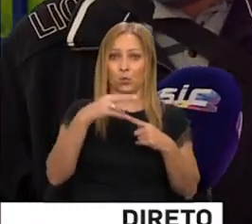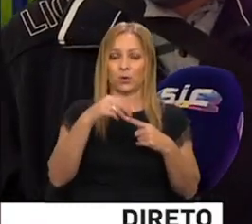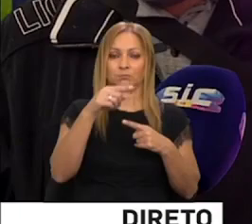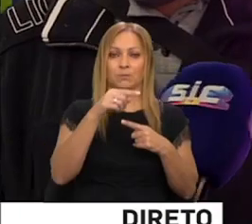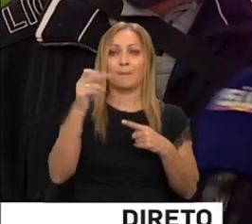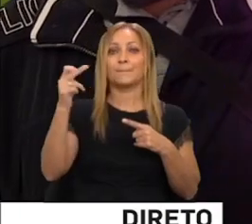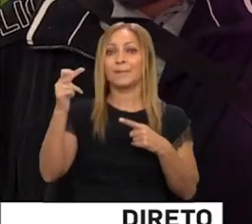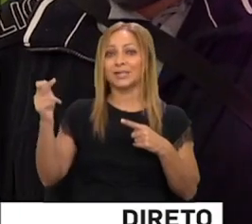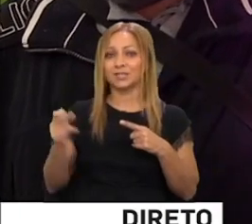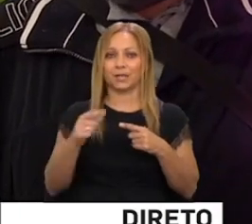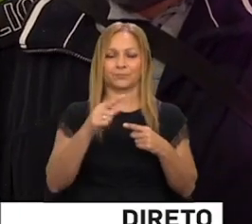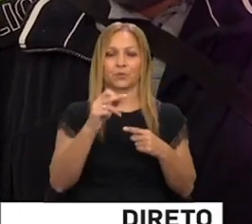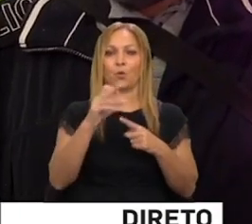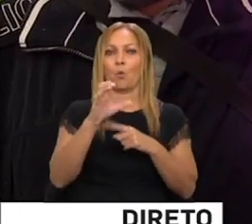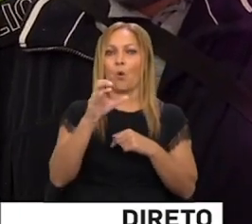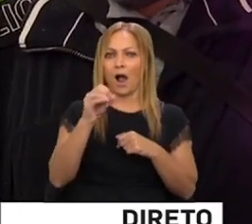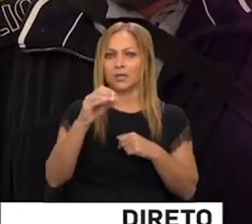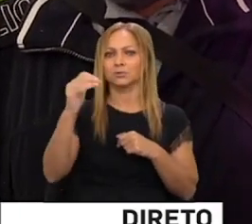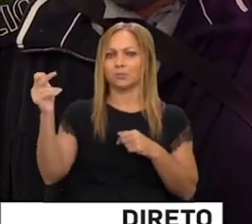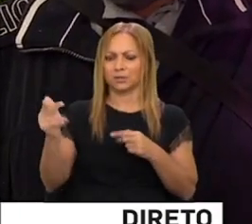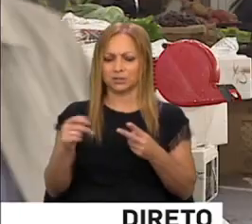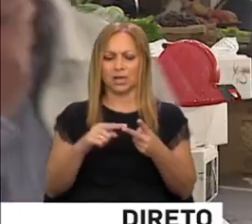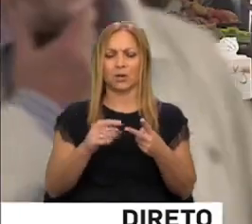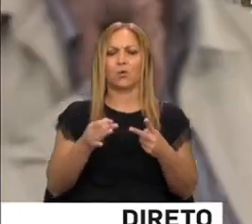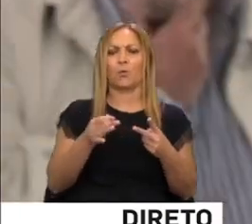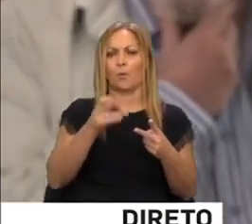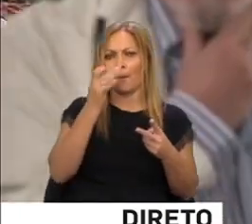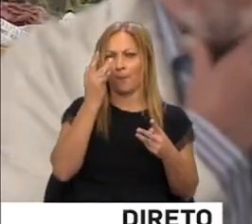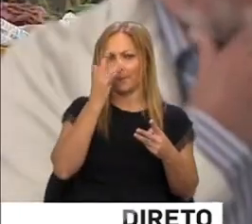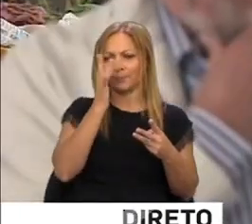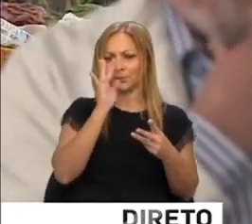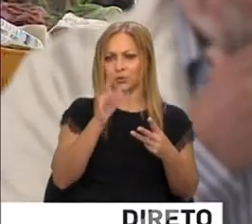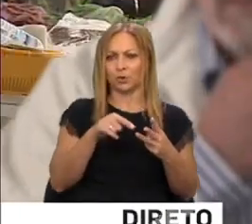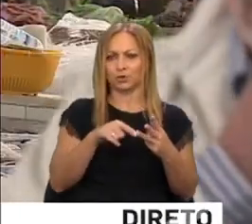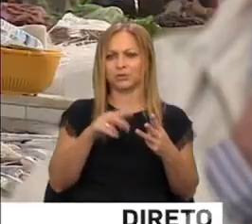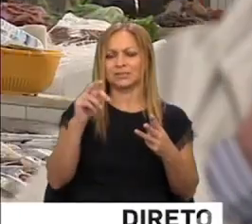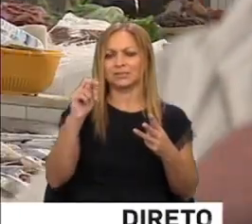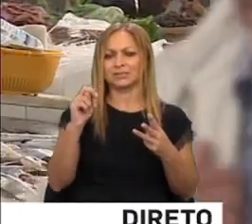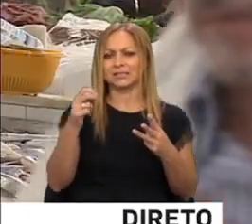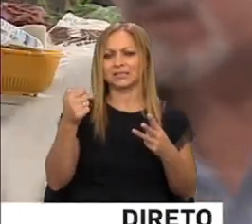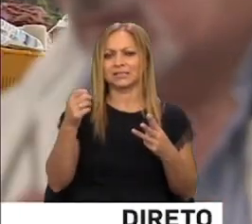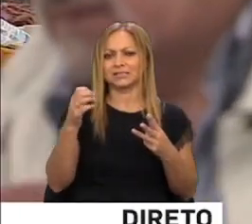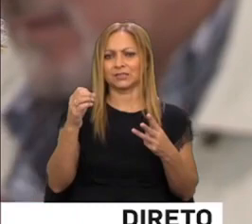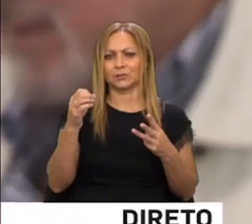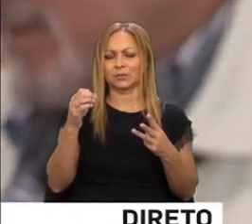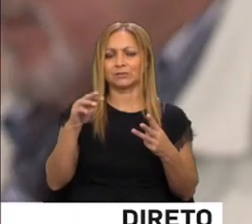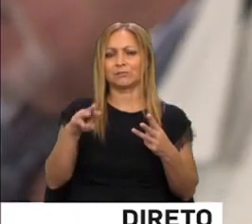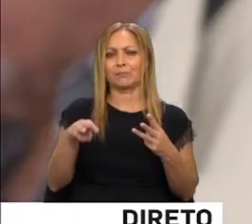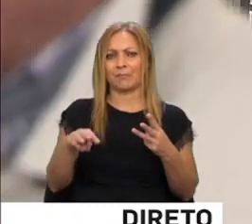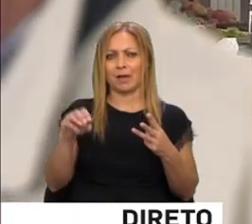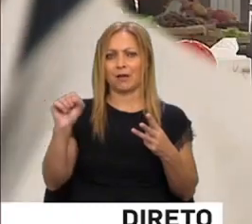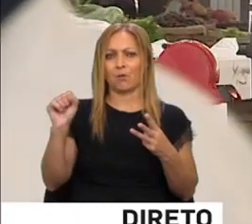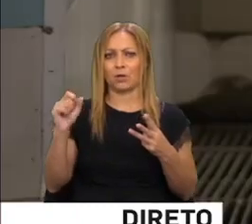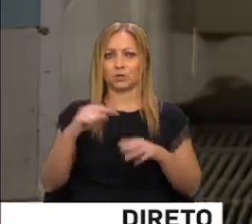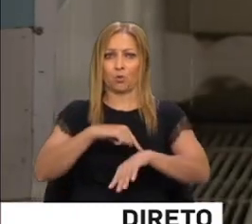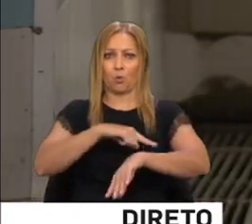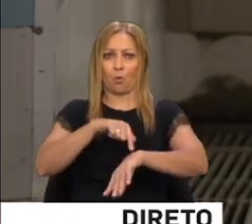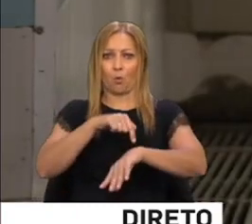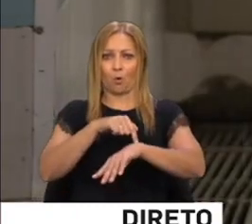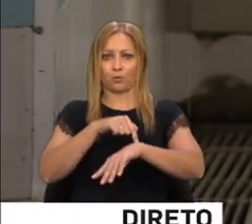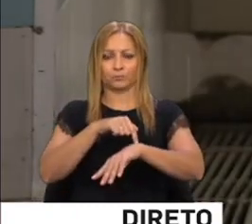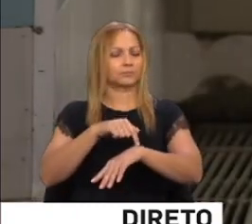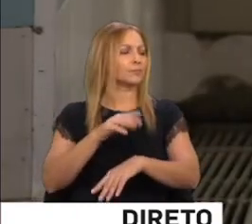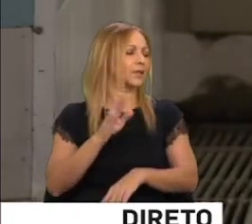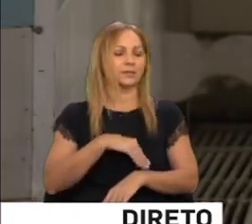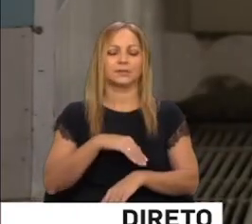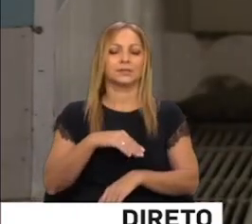aço o petróleo até o gajo natural 350 megawatts ora eh euros